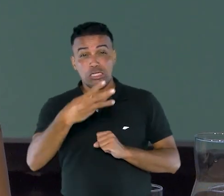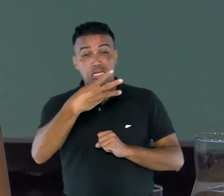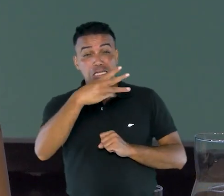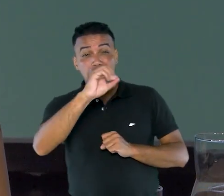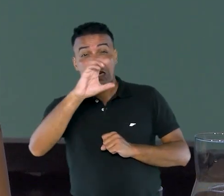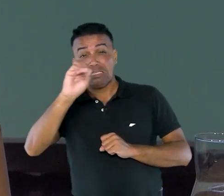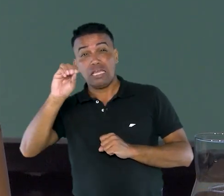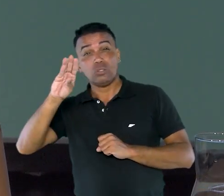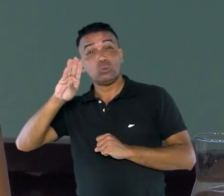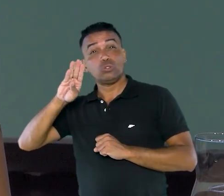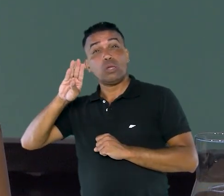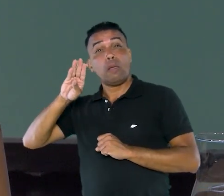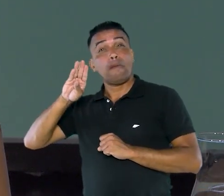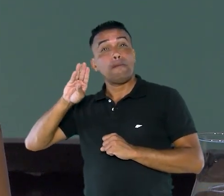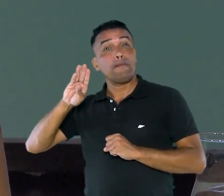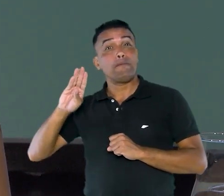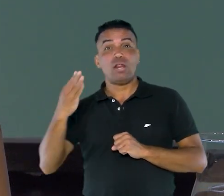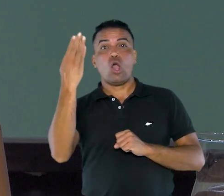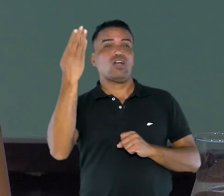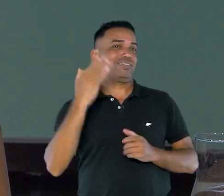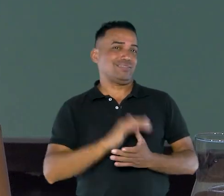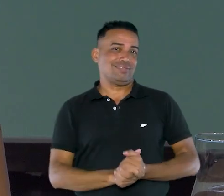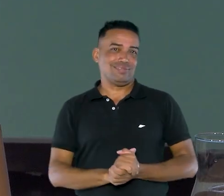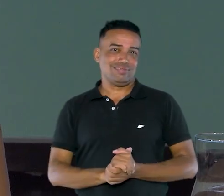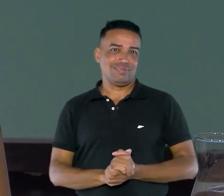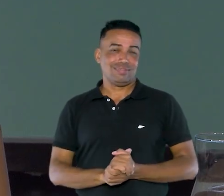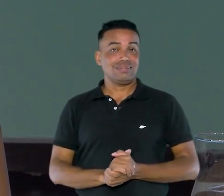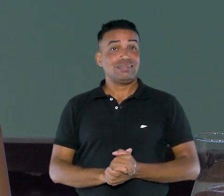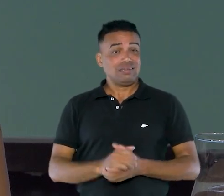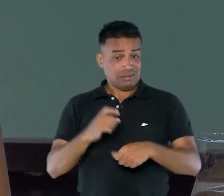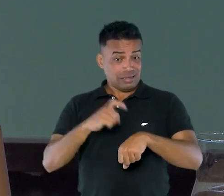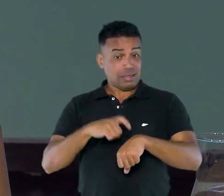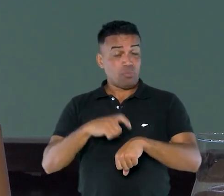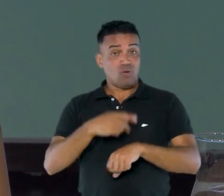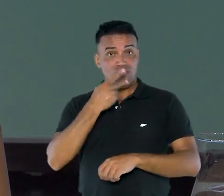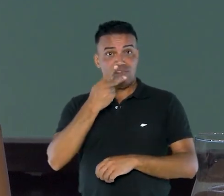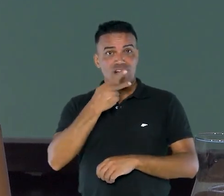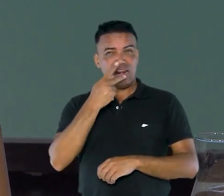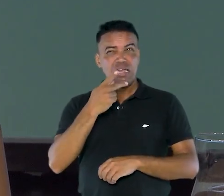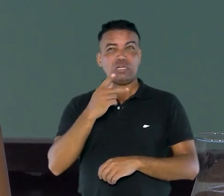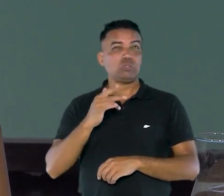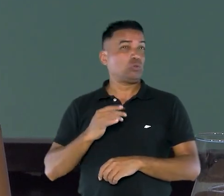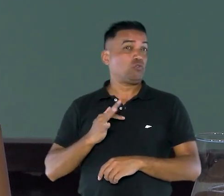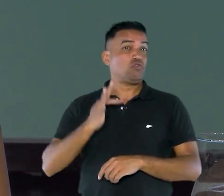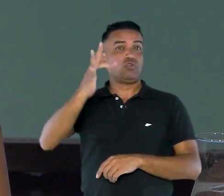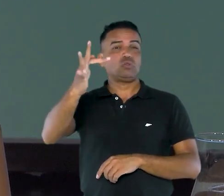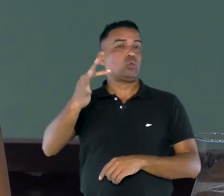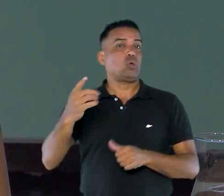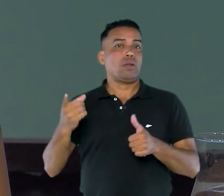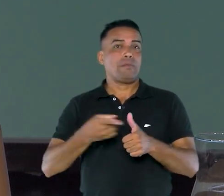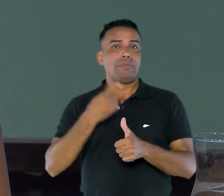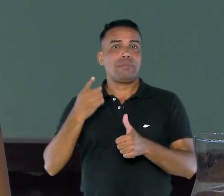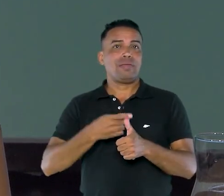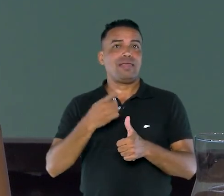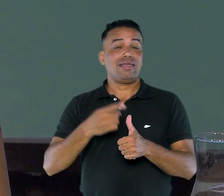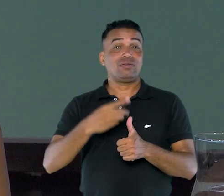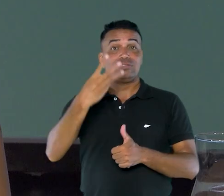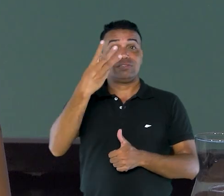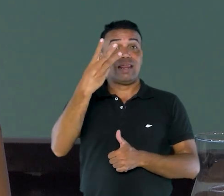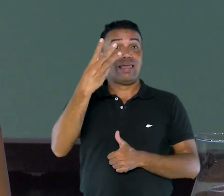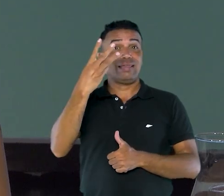300 bilhões. Vai ter, daqui a pouco, né, os caras estão falando, daqui a X anos vão ter os primeiros